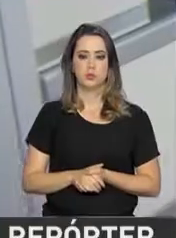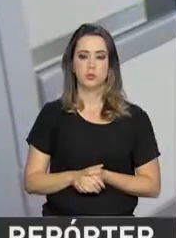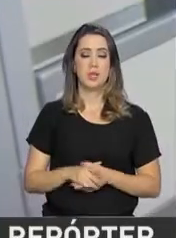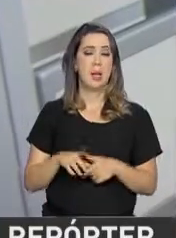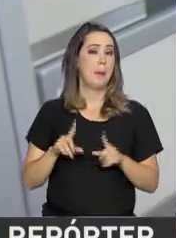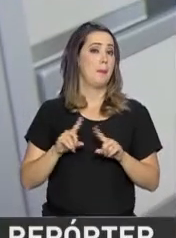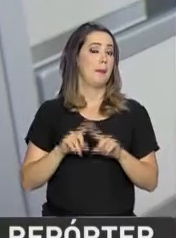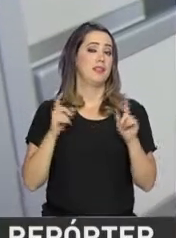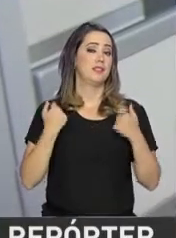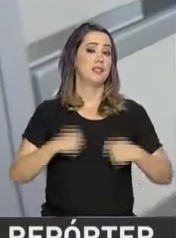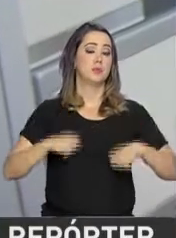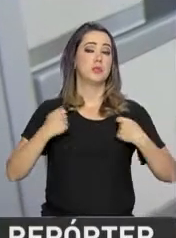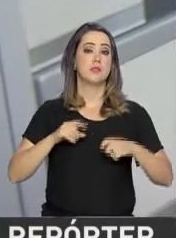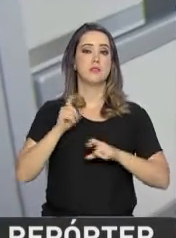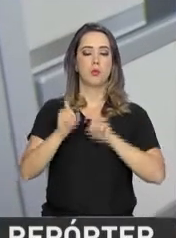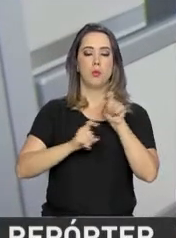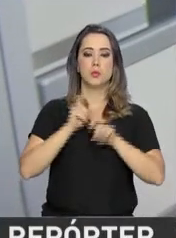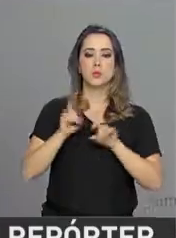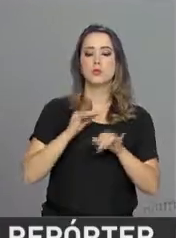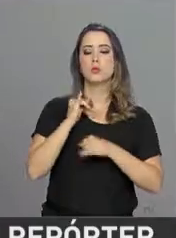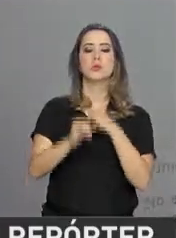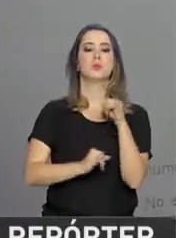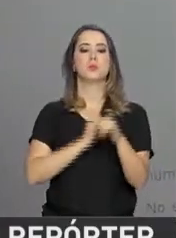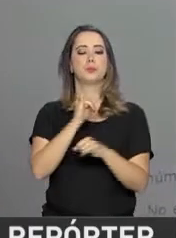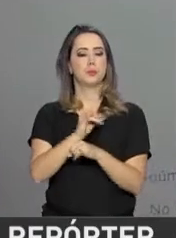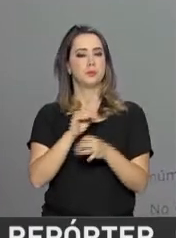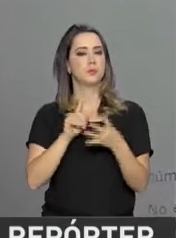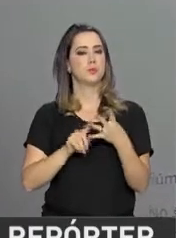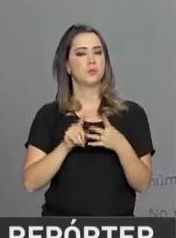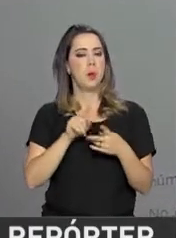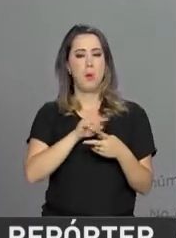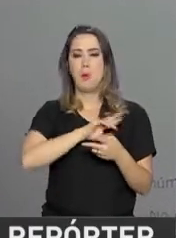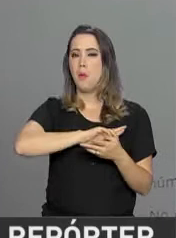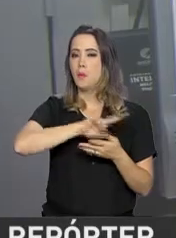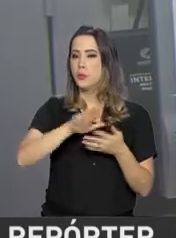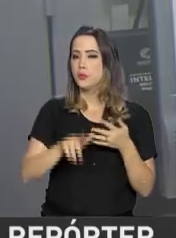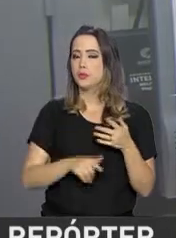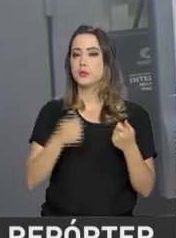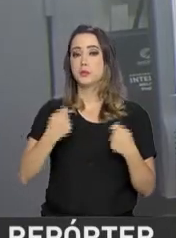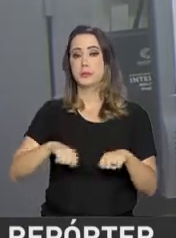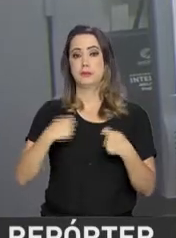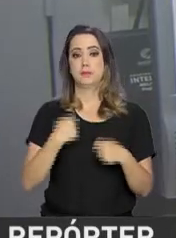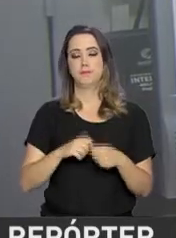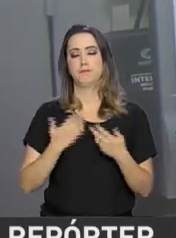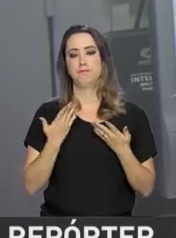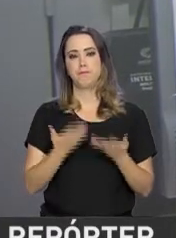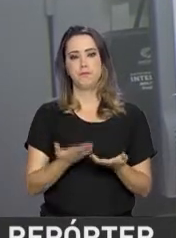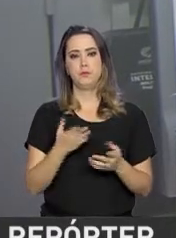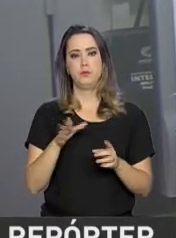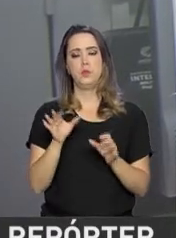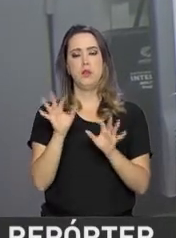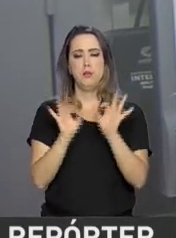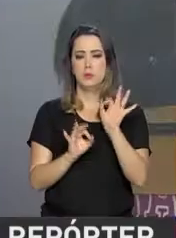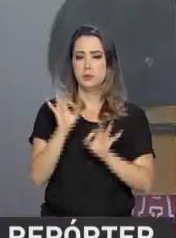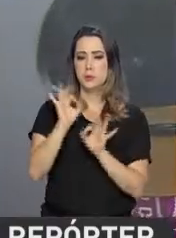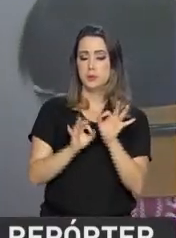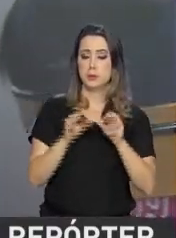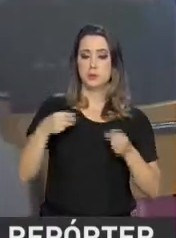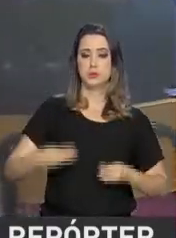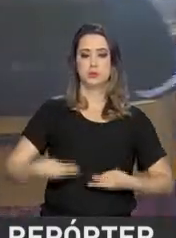infraestrutura com computadores conexão de banda larga e professores orientados infraestrutura que o ministério da educação